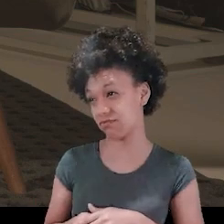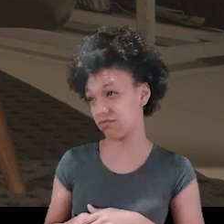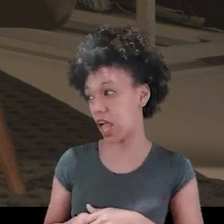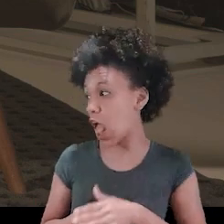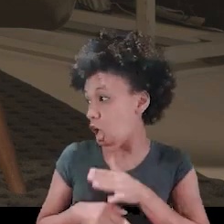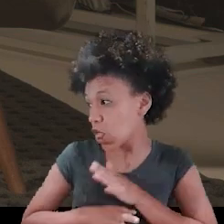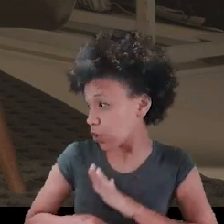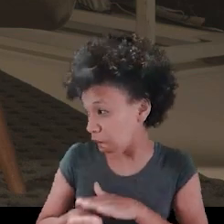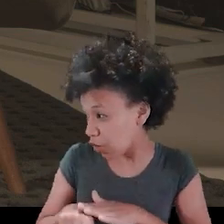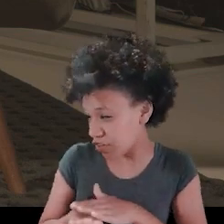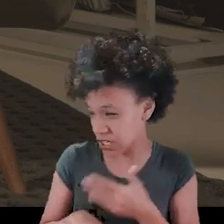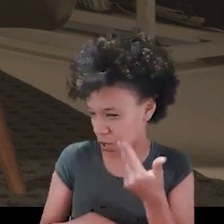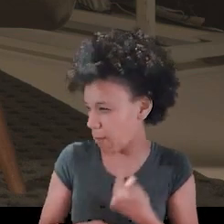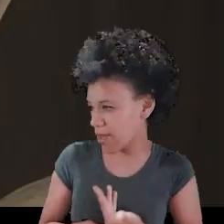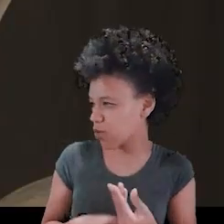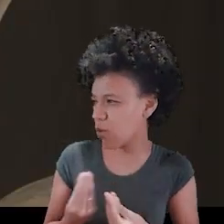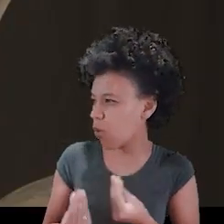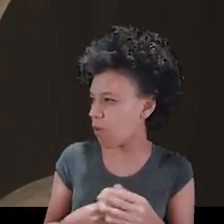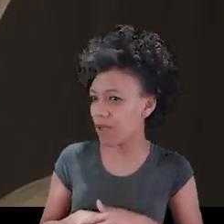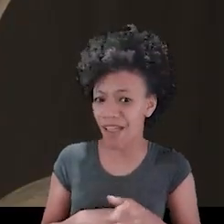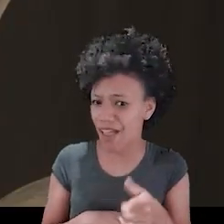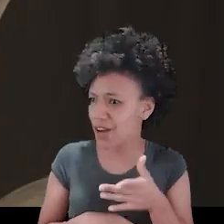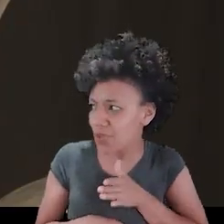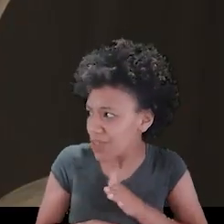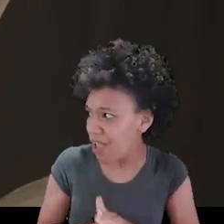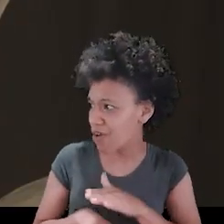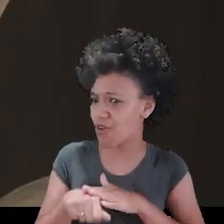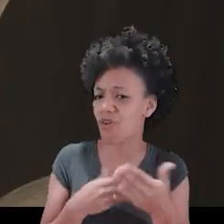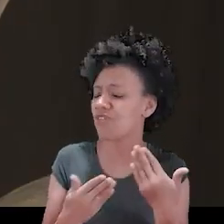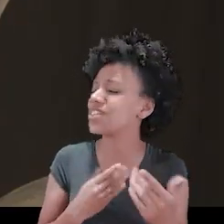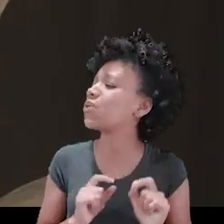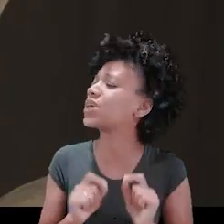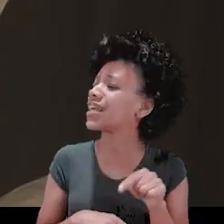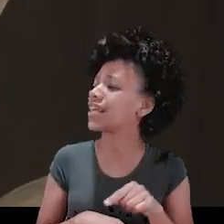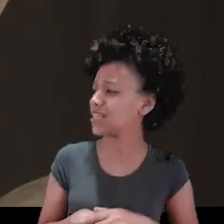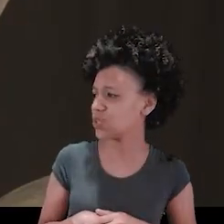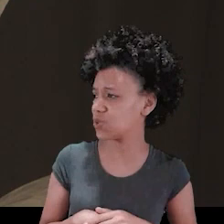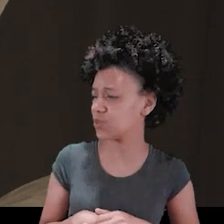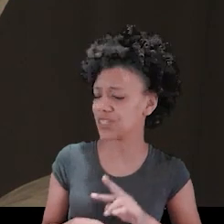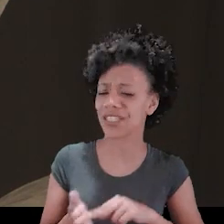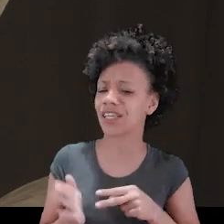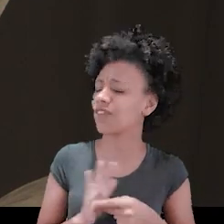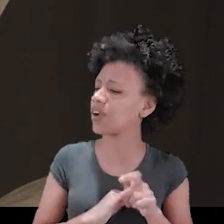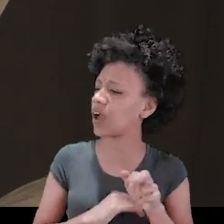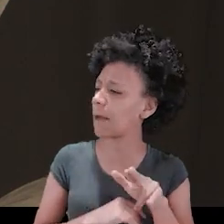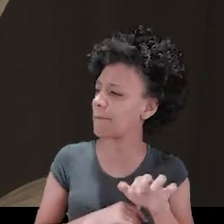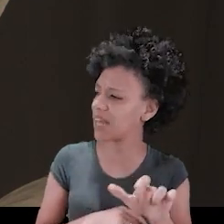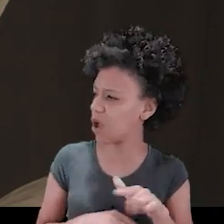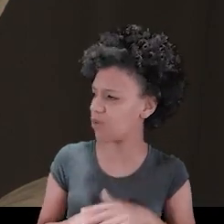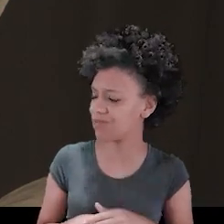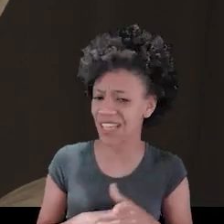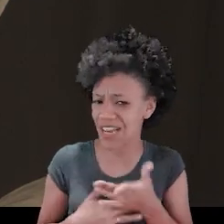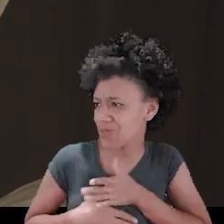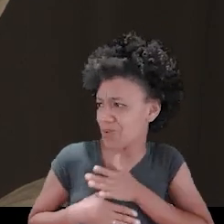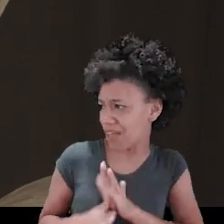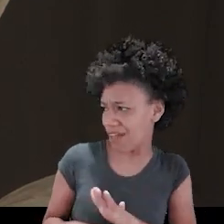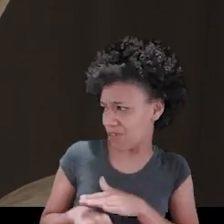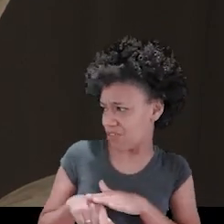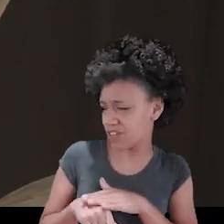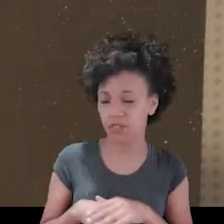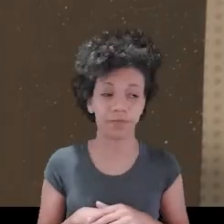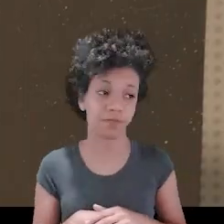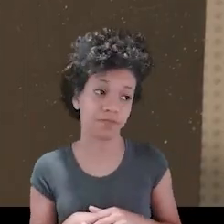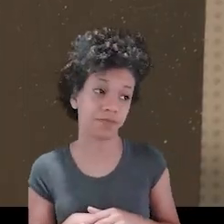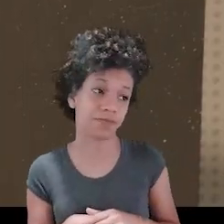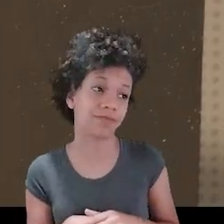quieto e não quer falar comigo tá puto como é que ela não quer falar que que é isso que não Gabriel ele tá meio tipo 1 é